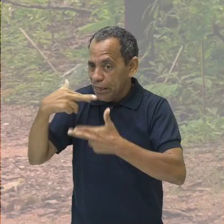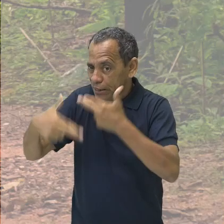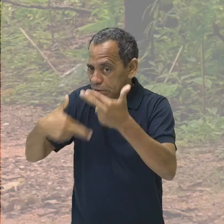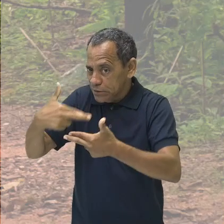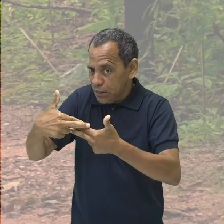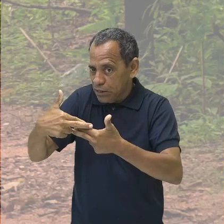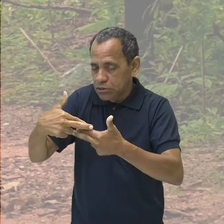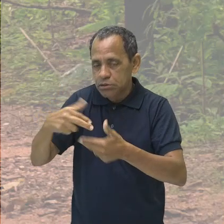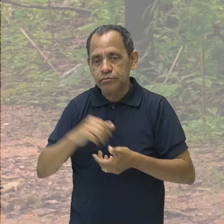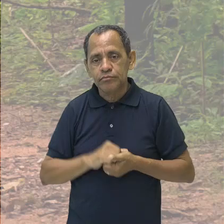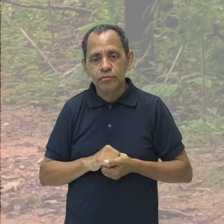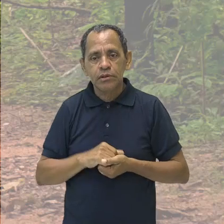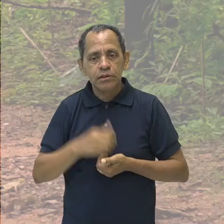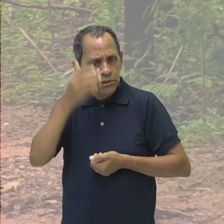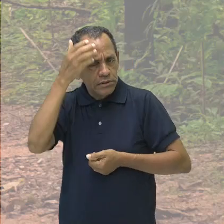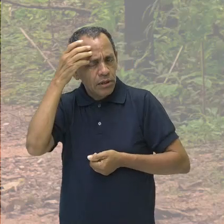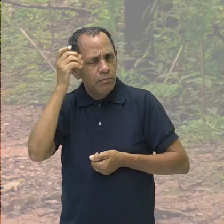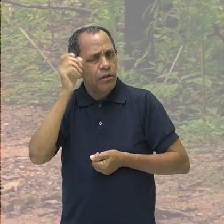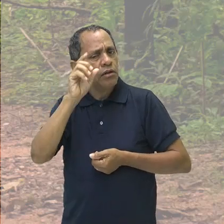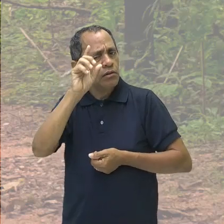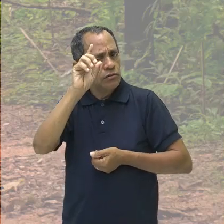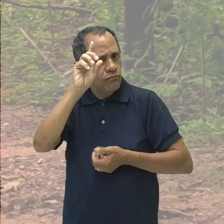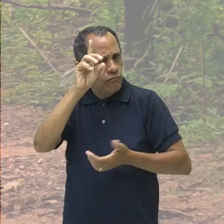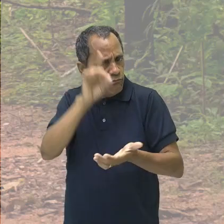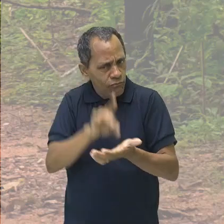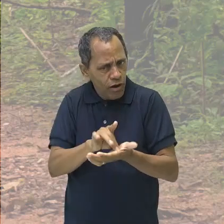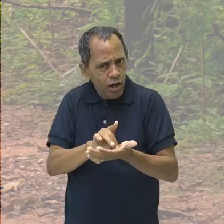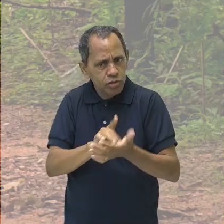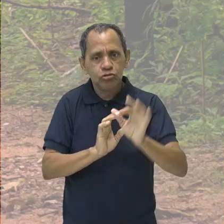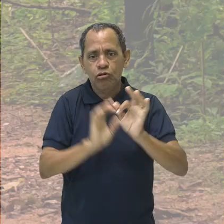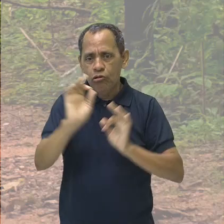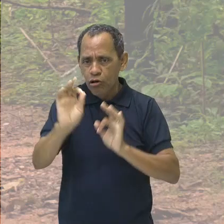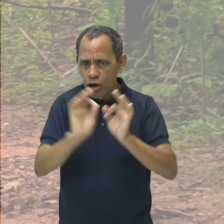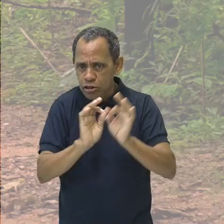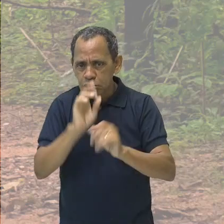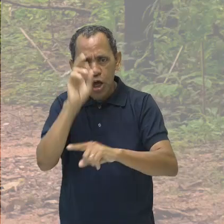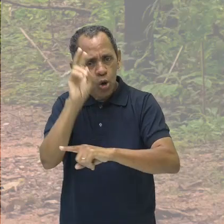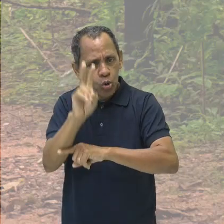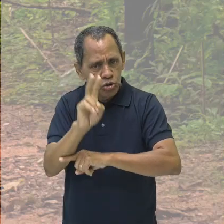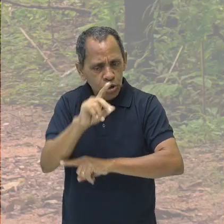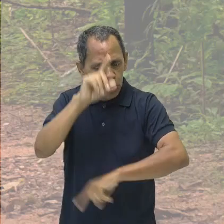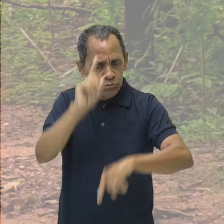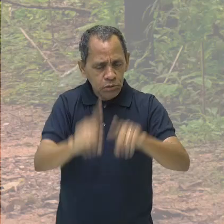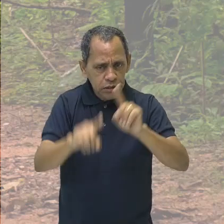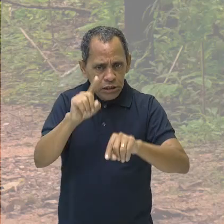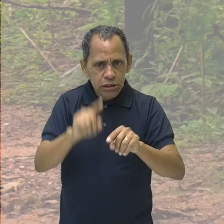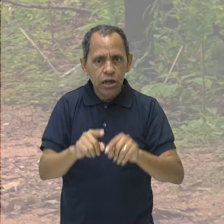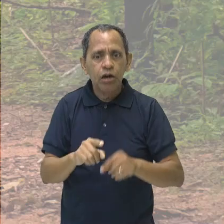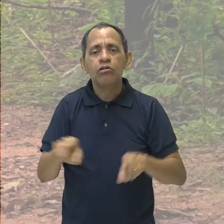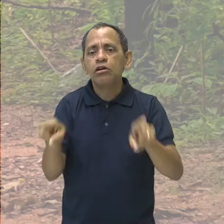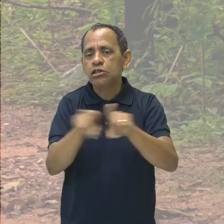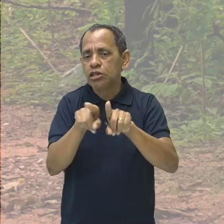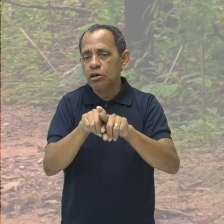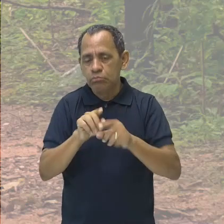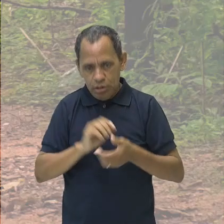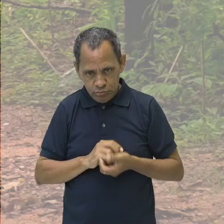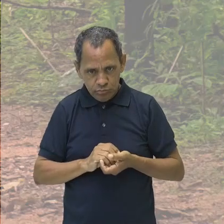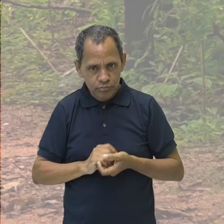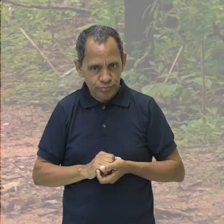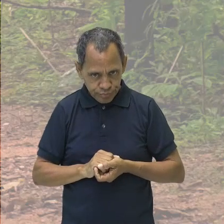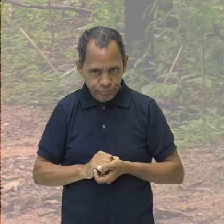Precisamos saber direitinho para poder organizar, tratar este material e até os compostos orgânicos a